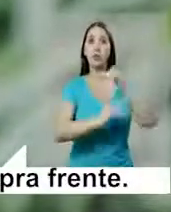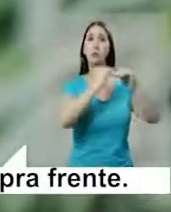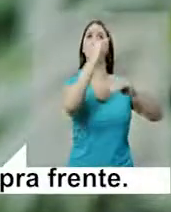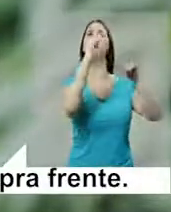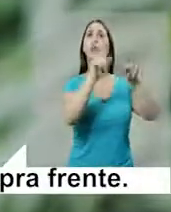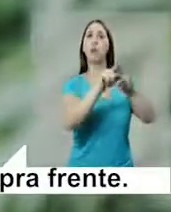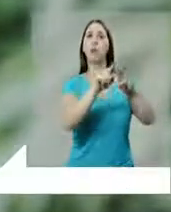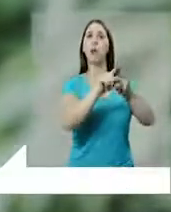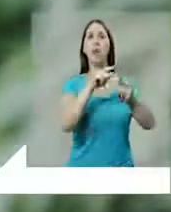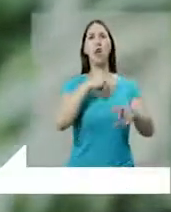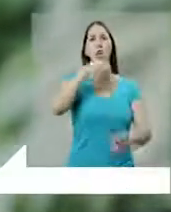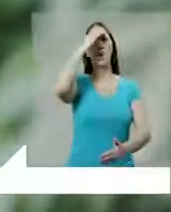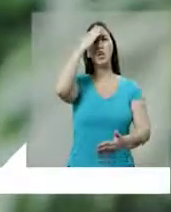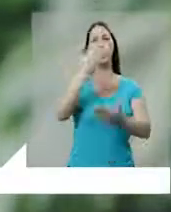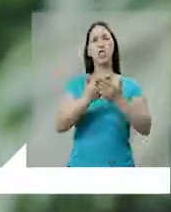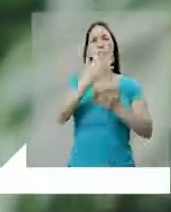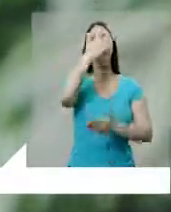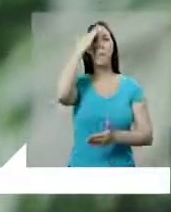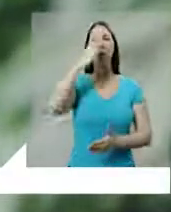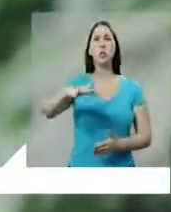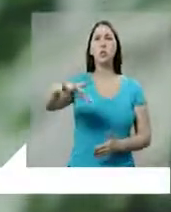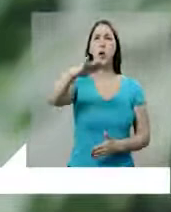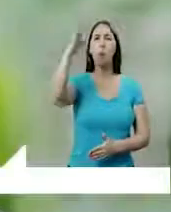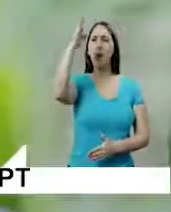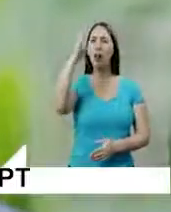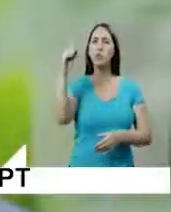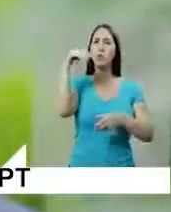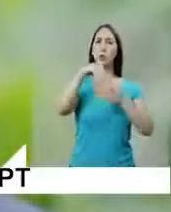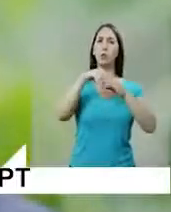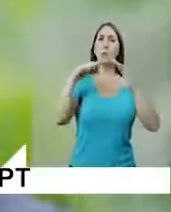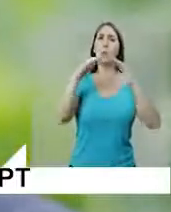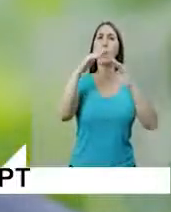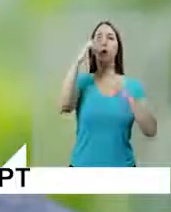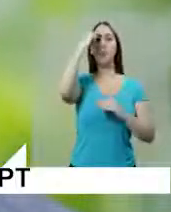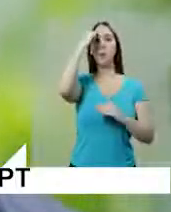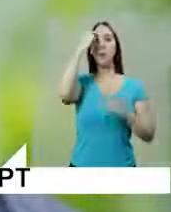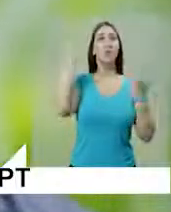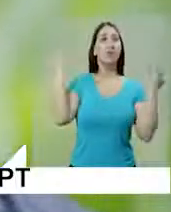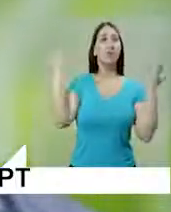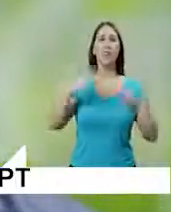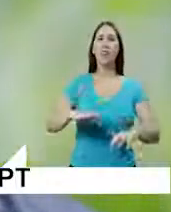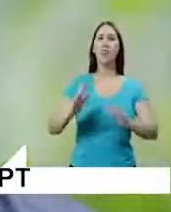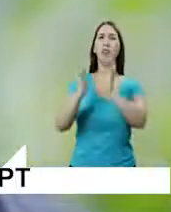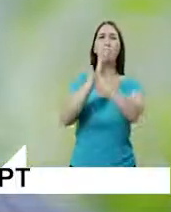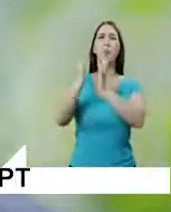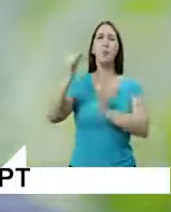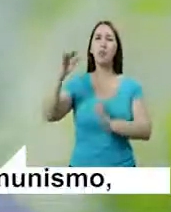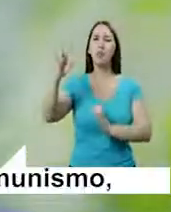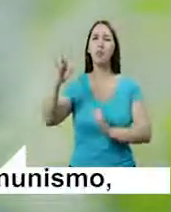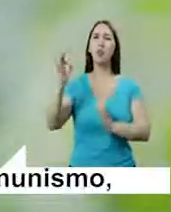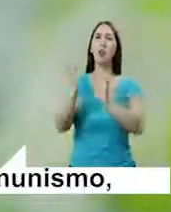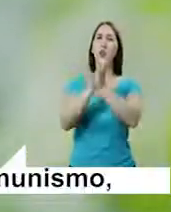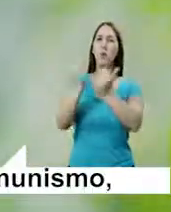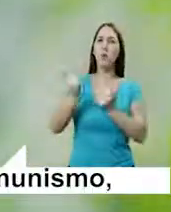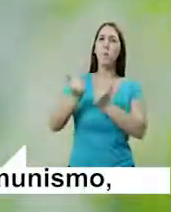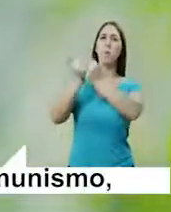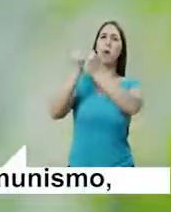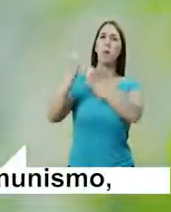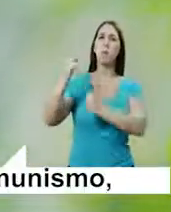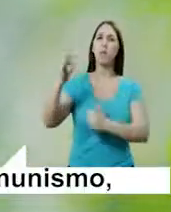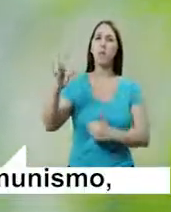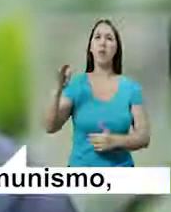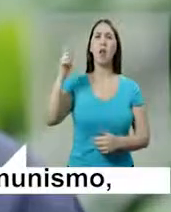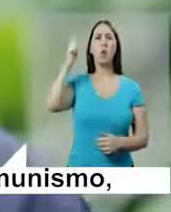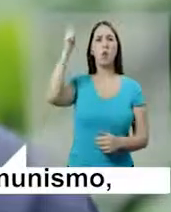nosso Brasil para frente. Eu acredito nos brasileiros de São Paulo, que não querem de jeito nenhum a turma do PT e a turma que apoia o